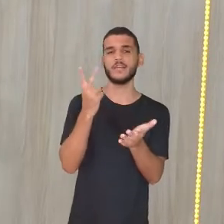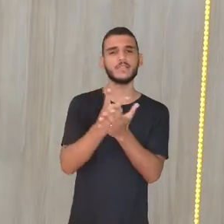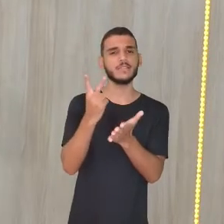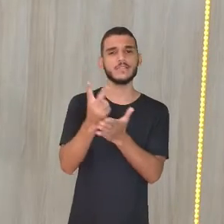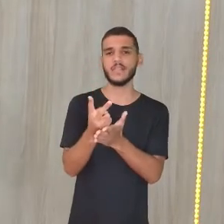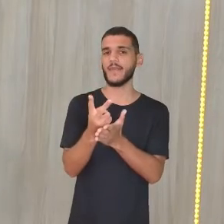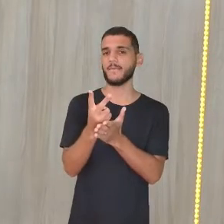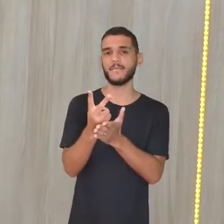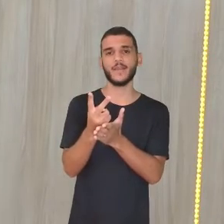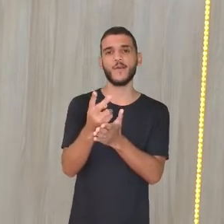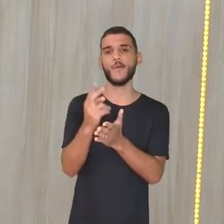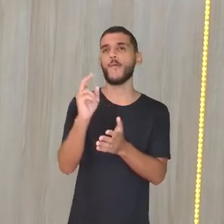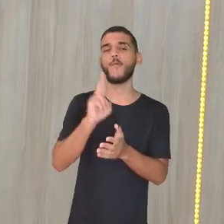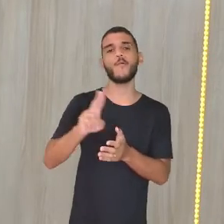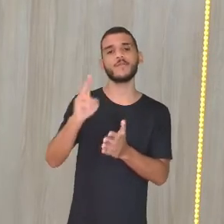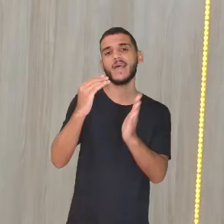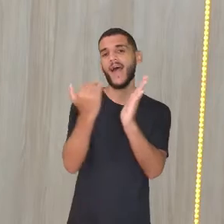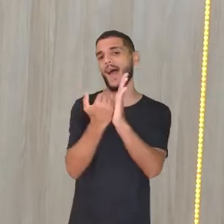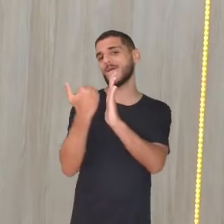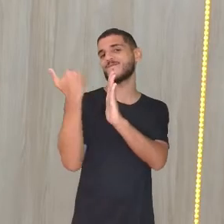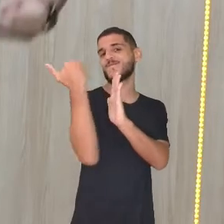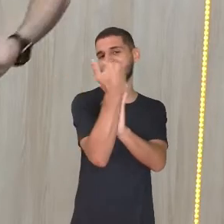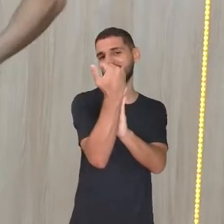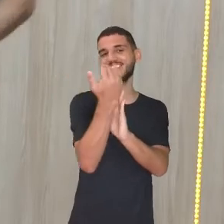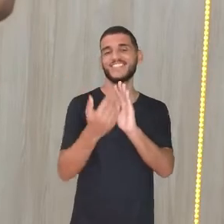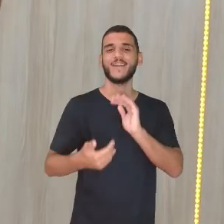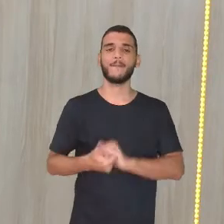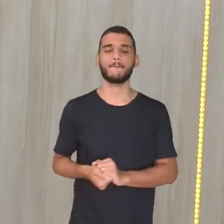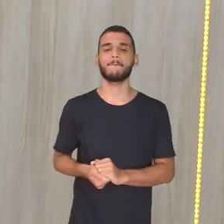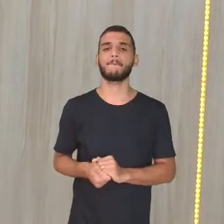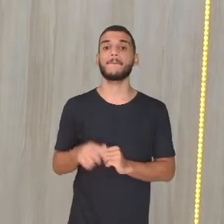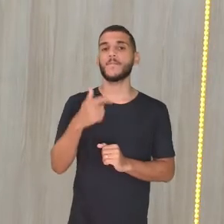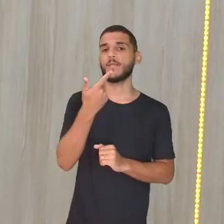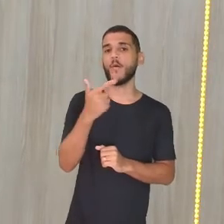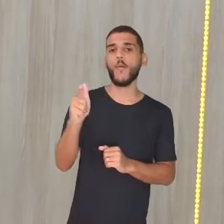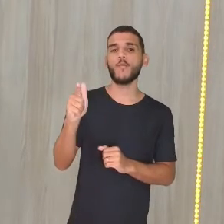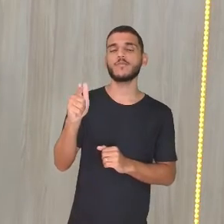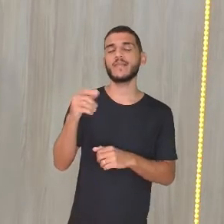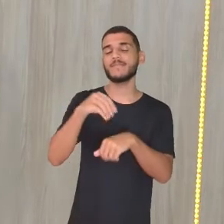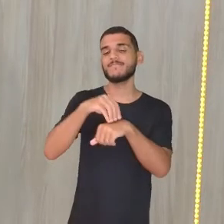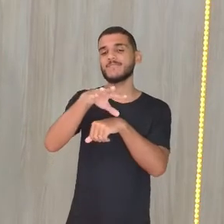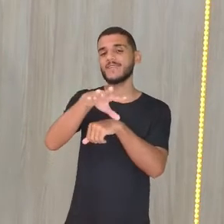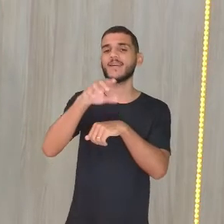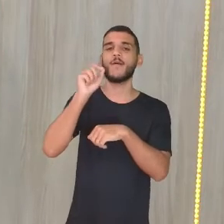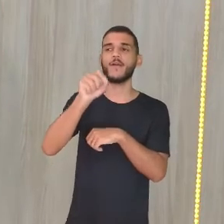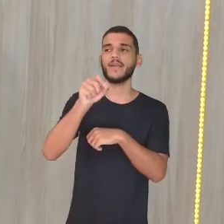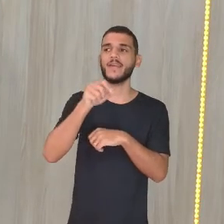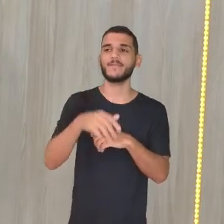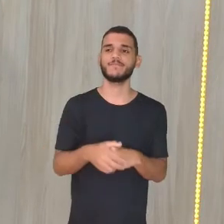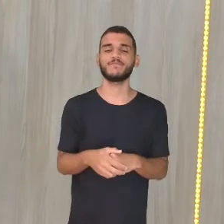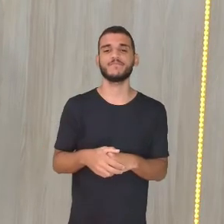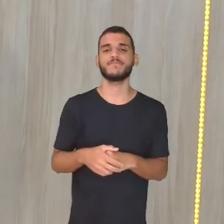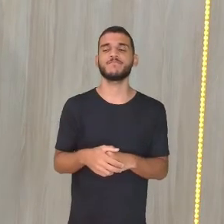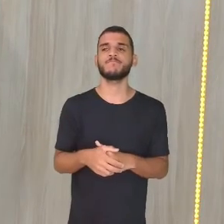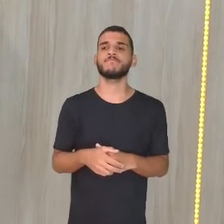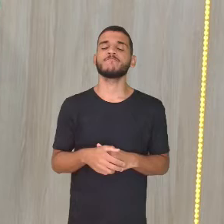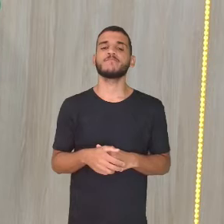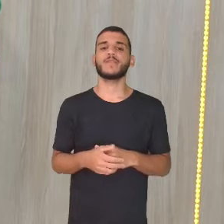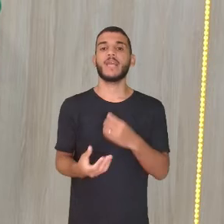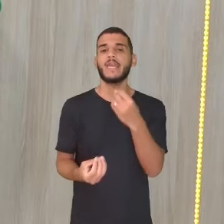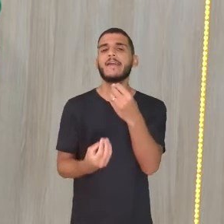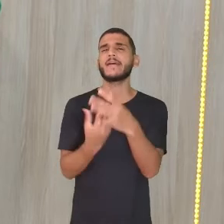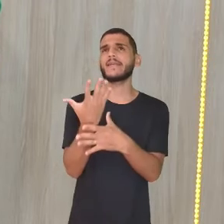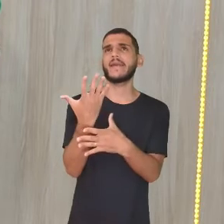Passa aí um pouquinho. Aproxime para mais. Outra ideia é o seguinte, é você fazer algumas relações